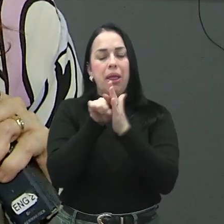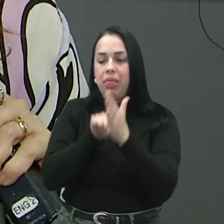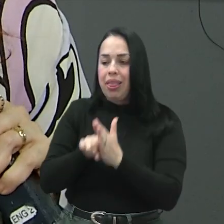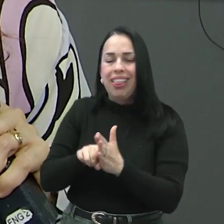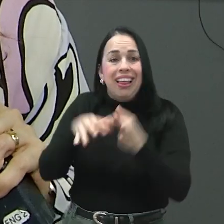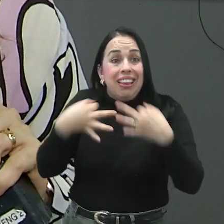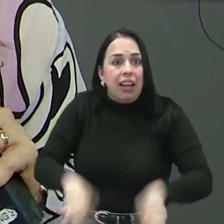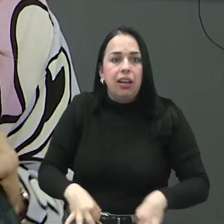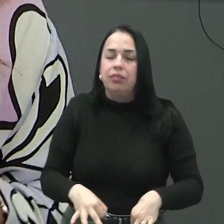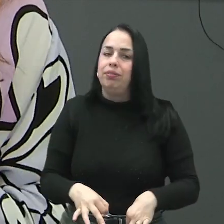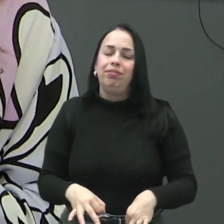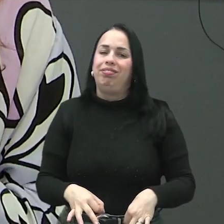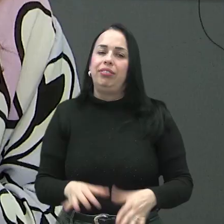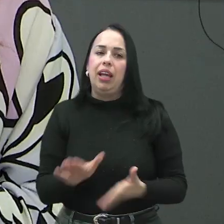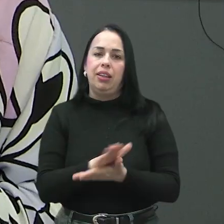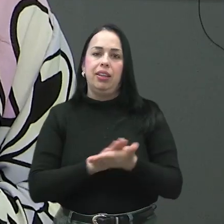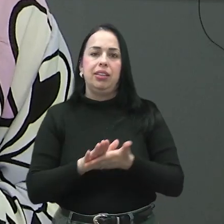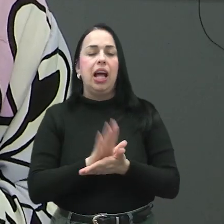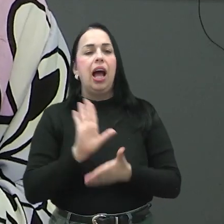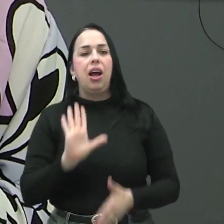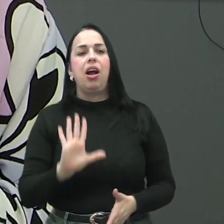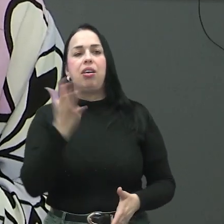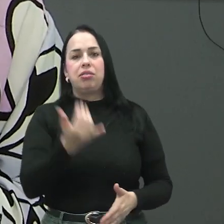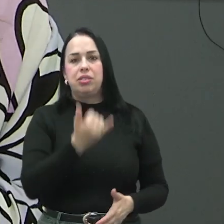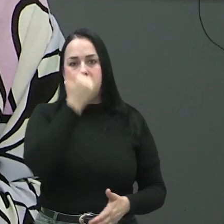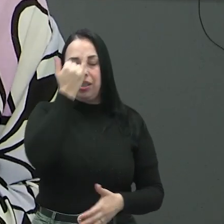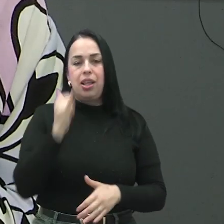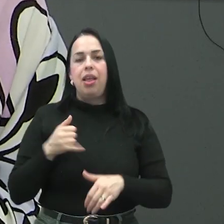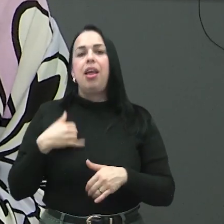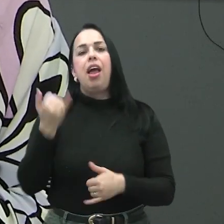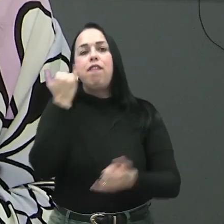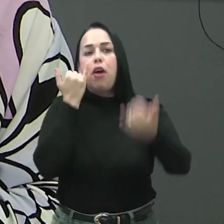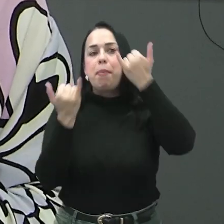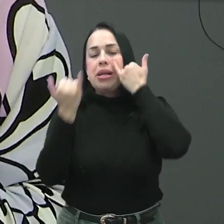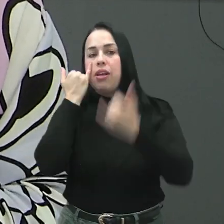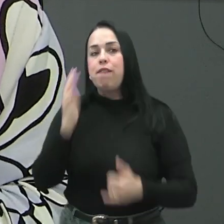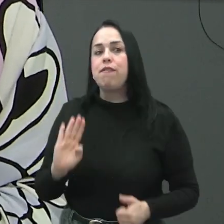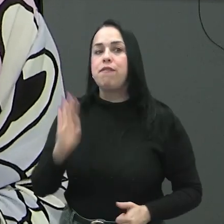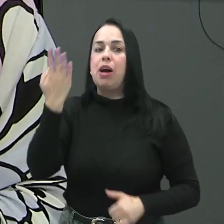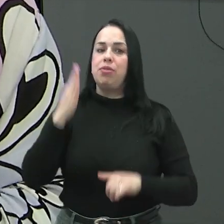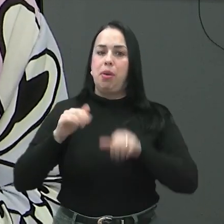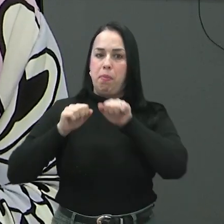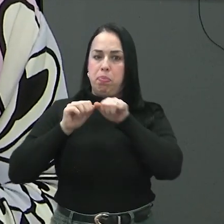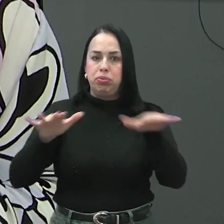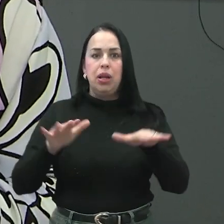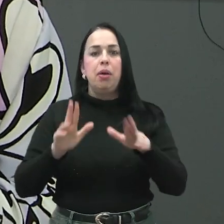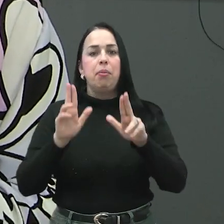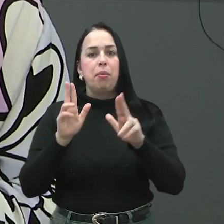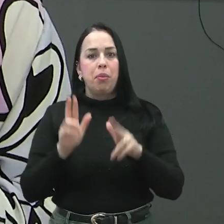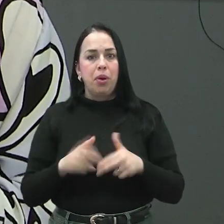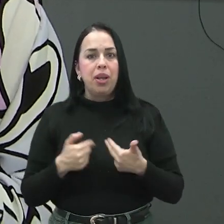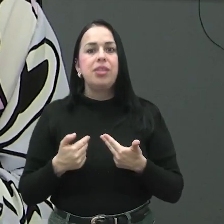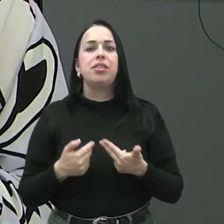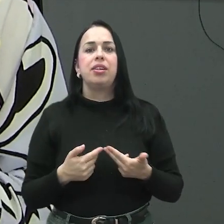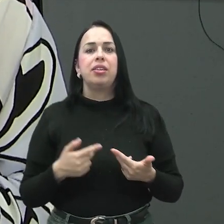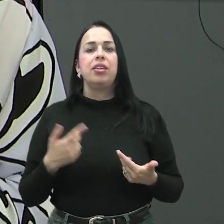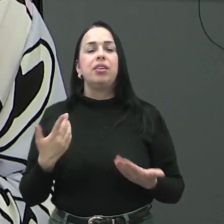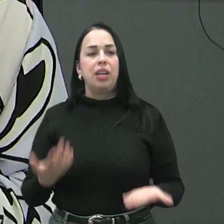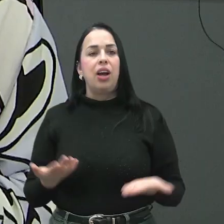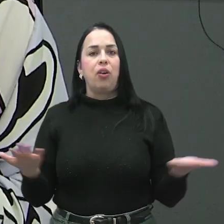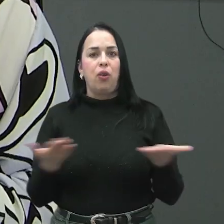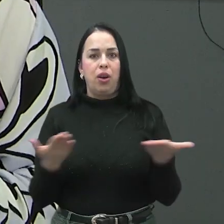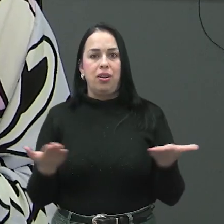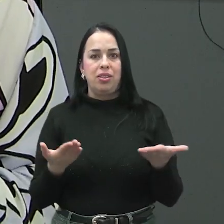qualquer checagem. Isso traz alguns riscos, como o aumento da circulação de informações falsas. Por isso, cada vez